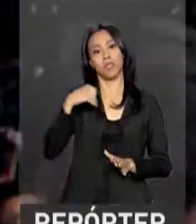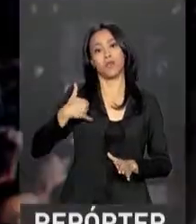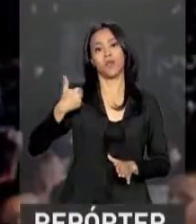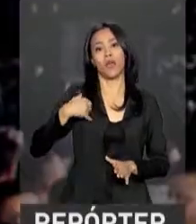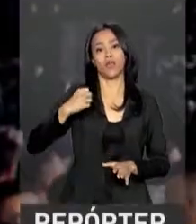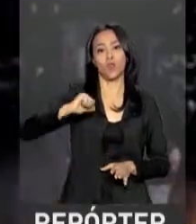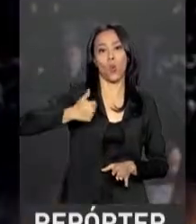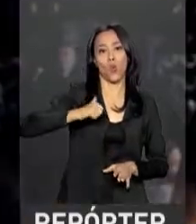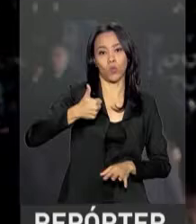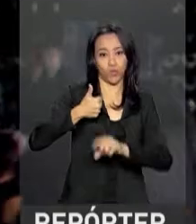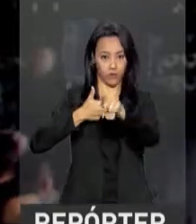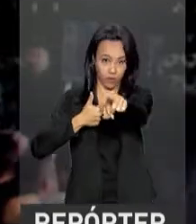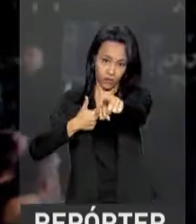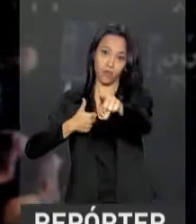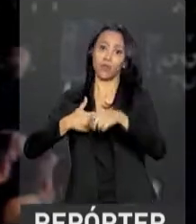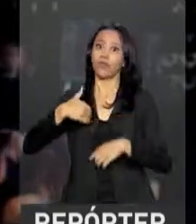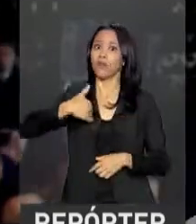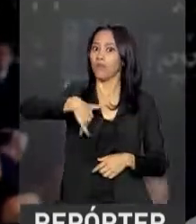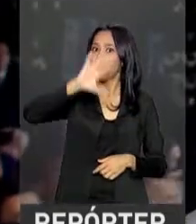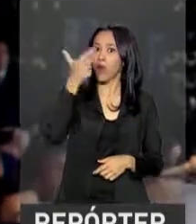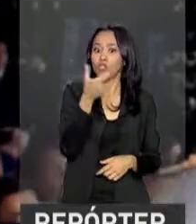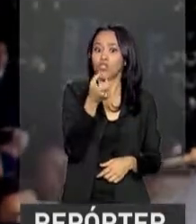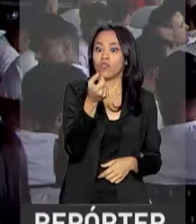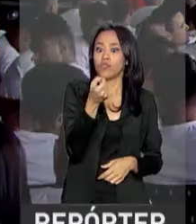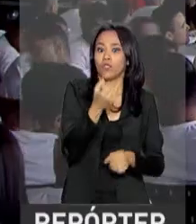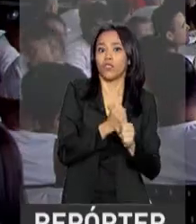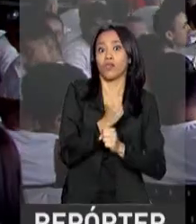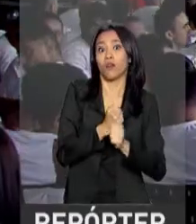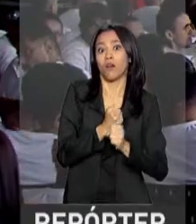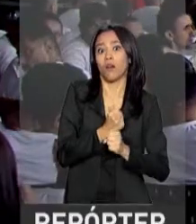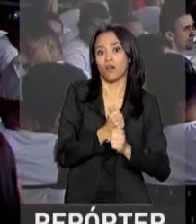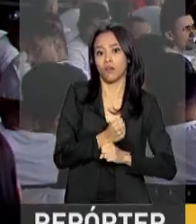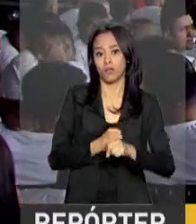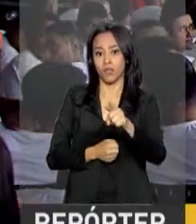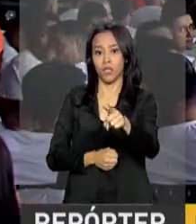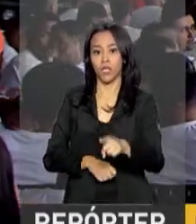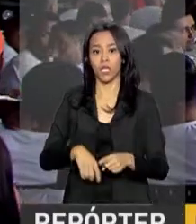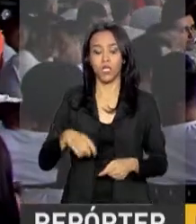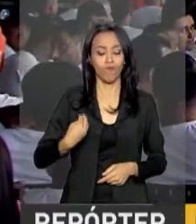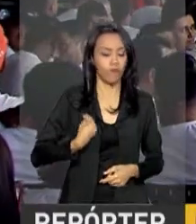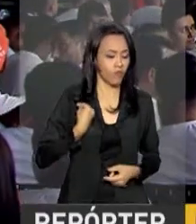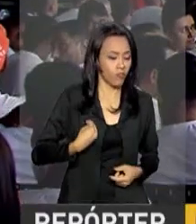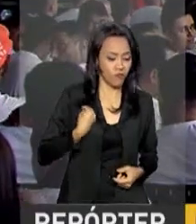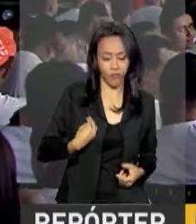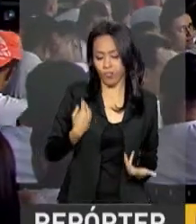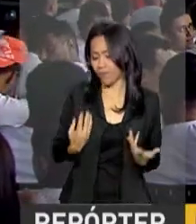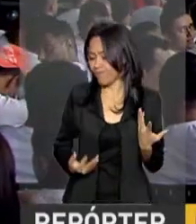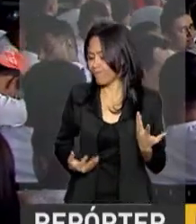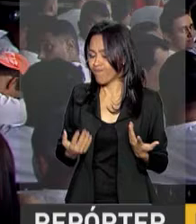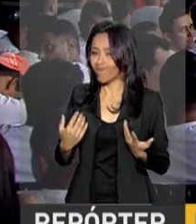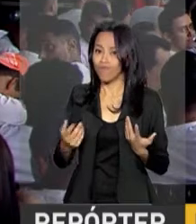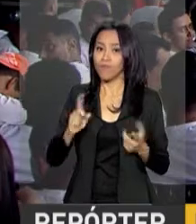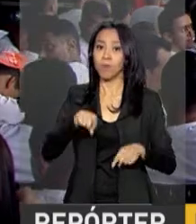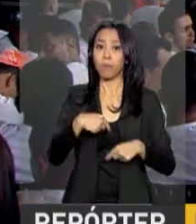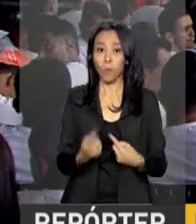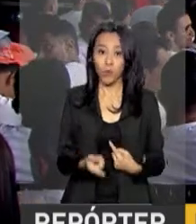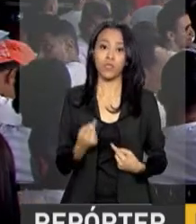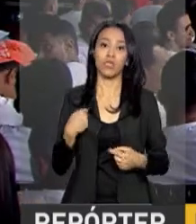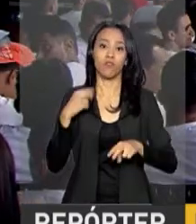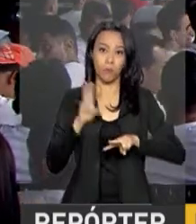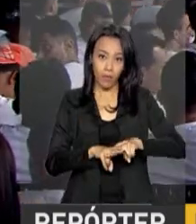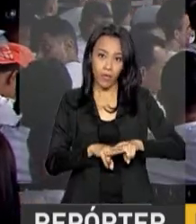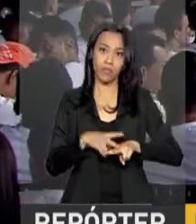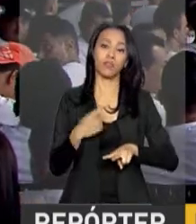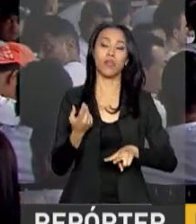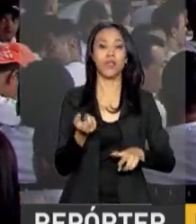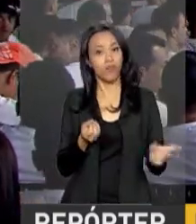e acabou durando mais de 20 anos quando eu não aguentava mais viver porque depois da prisão eu fiz o a volta ao